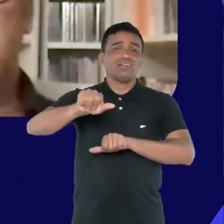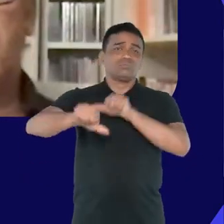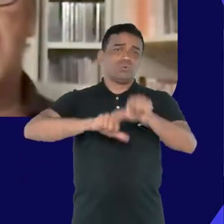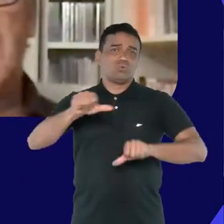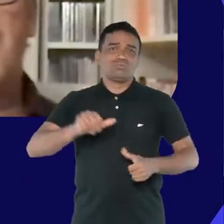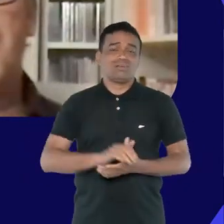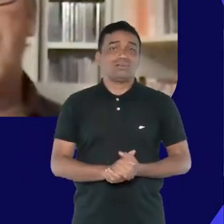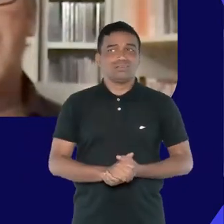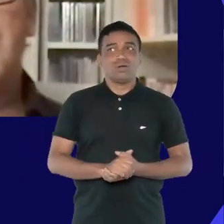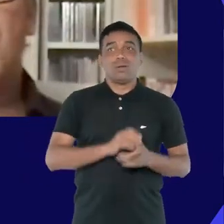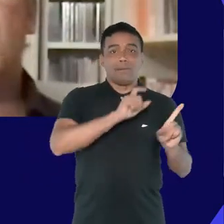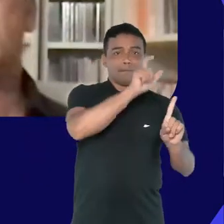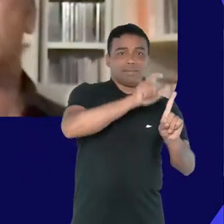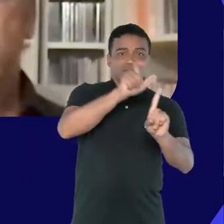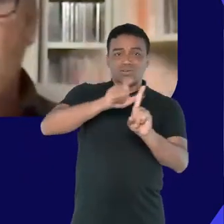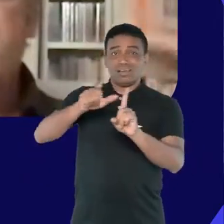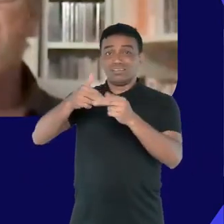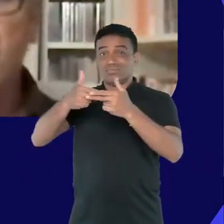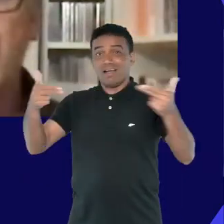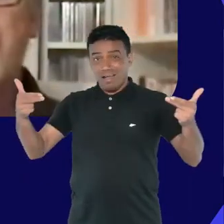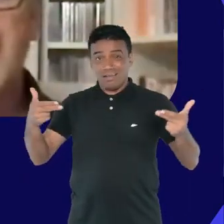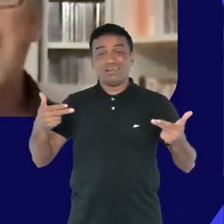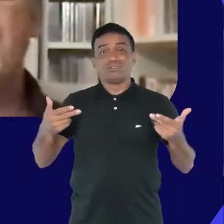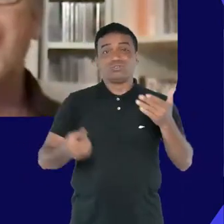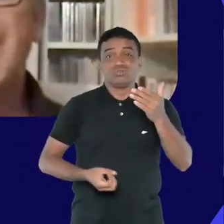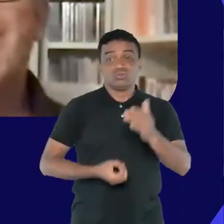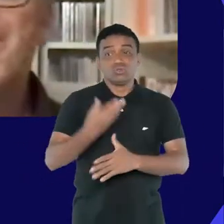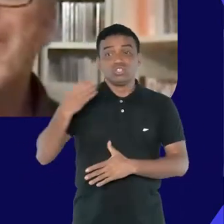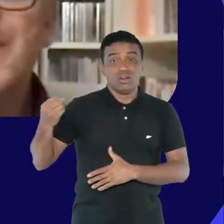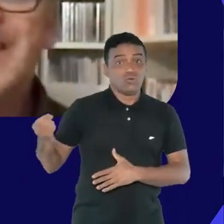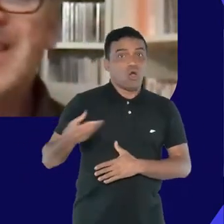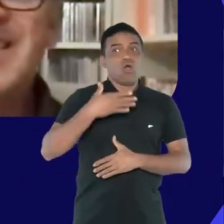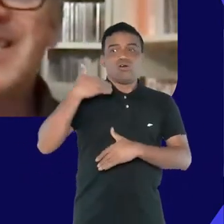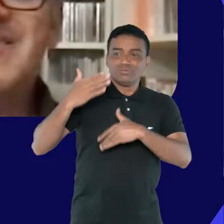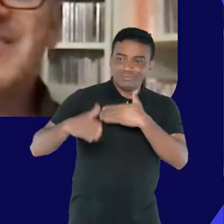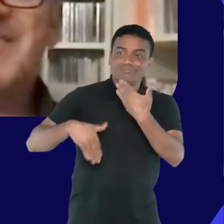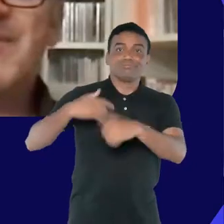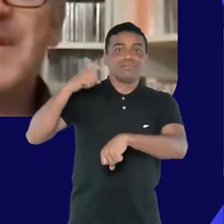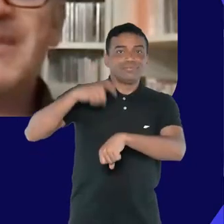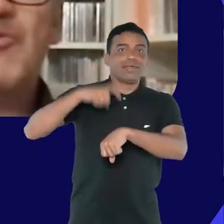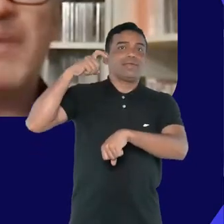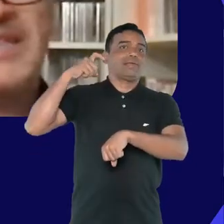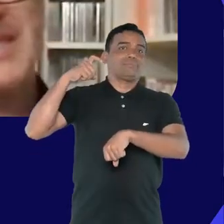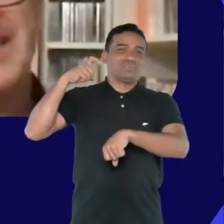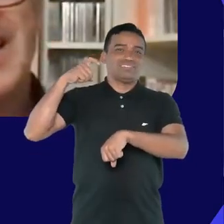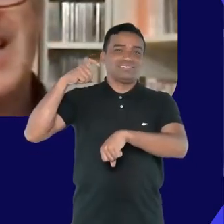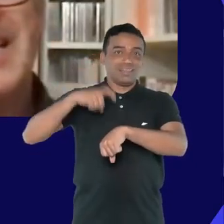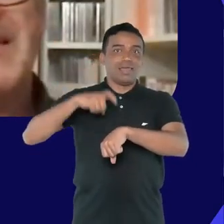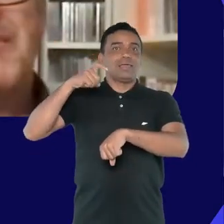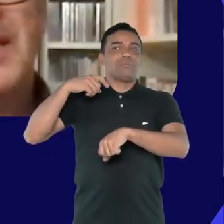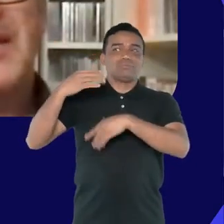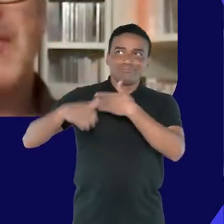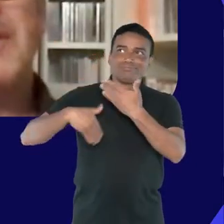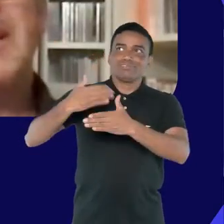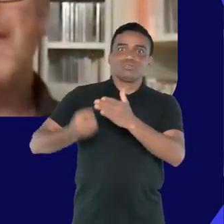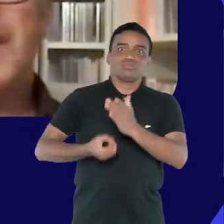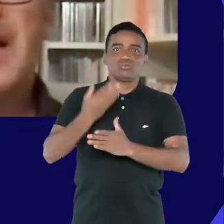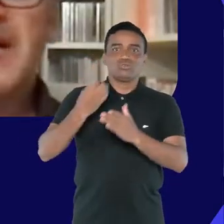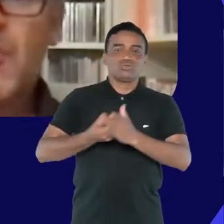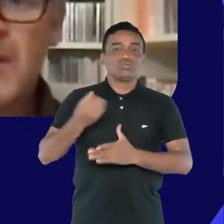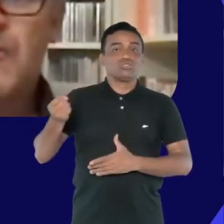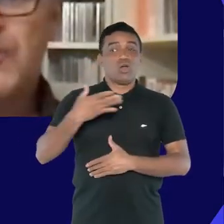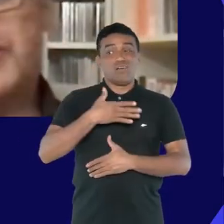eus todos que falava, surjam novos, não é? Com o tempo, e que inclusivamente começa até a não